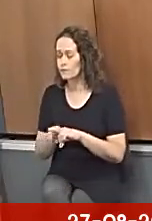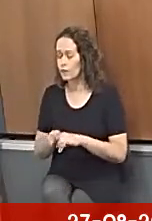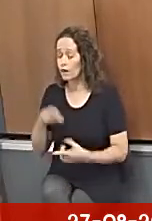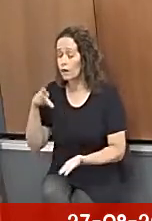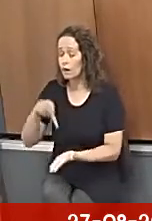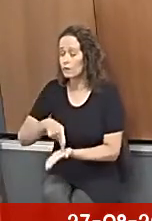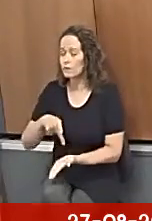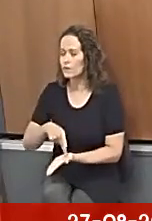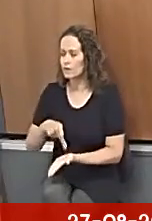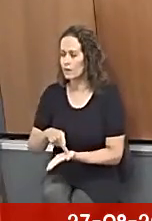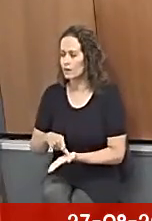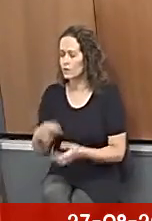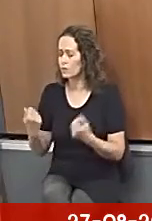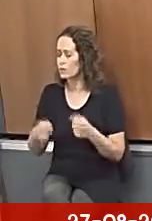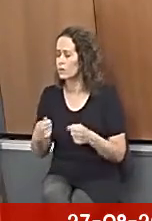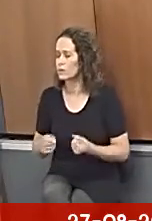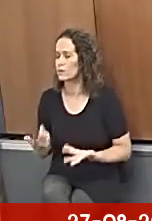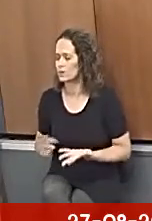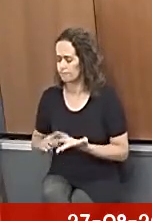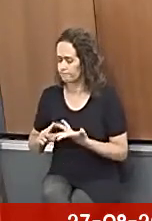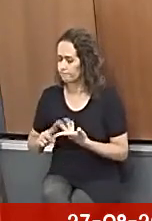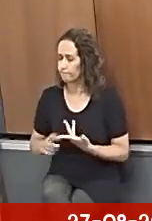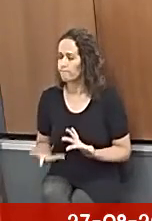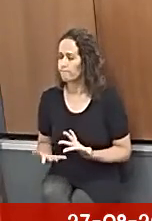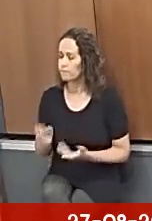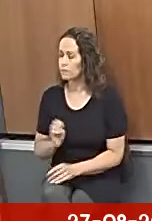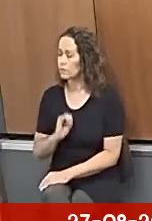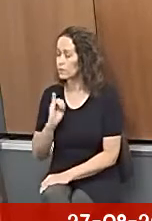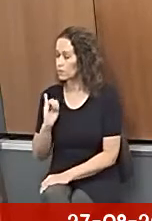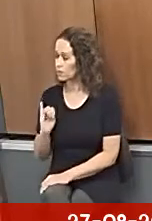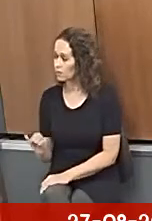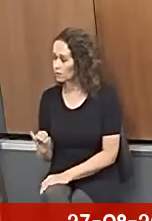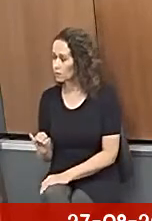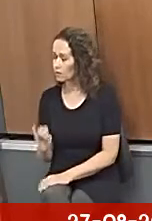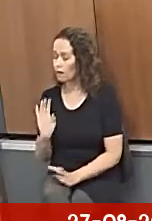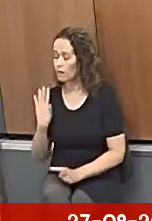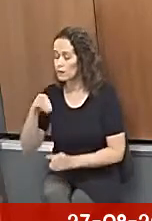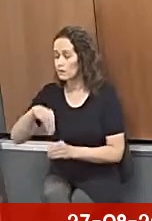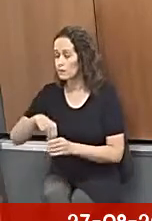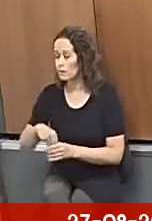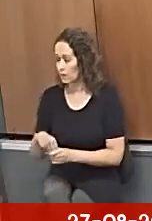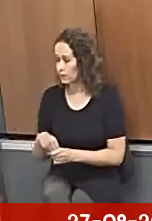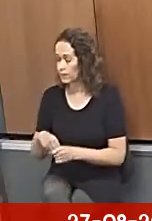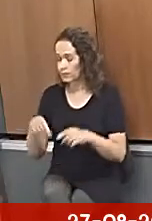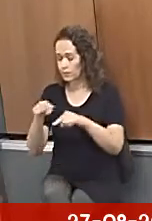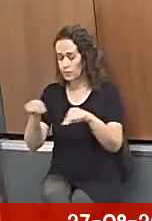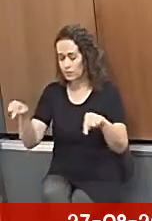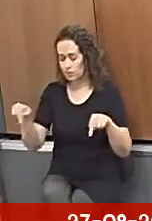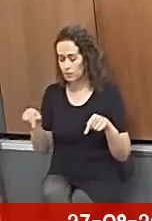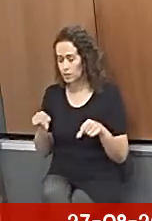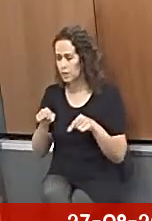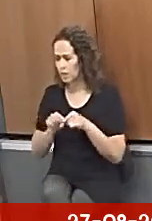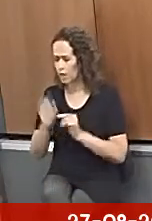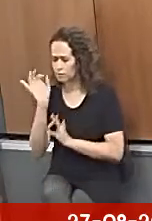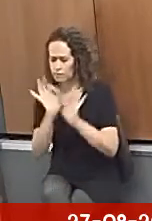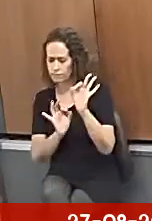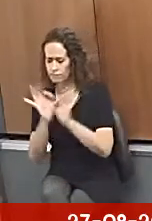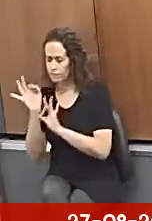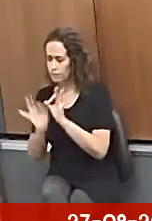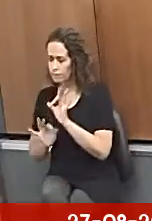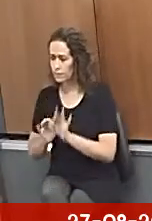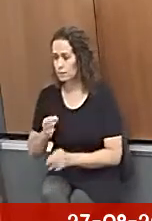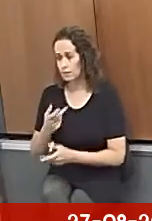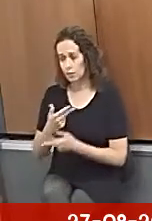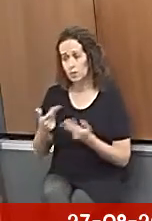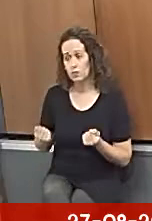porque quando se fecha num no gabinete e se faz projeções é completamente diferente do que ocorre